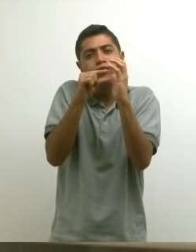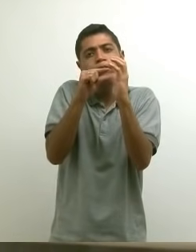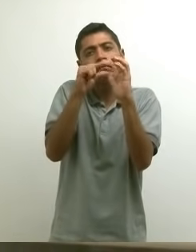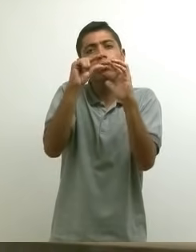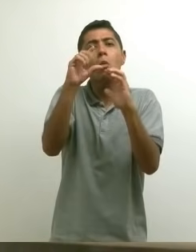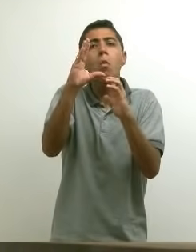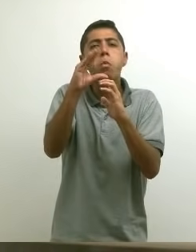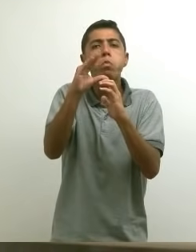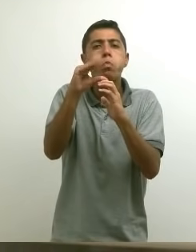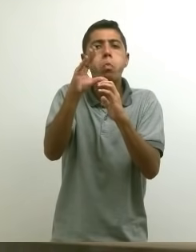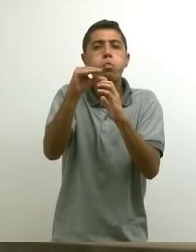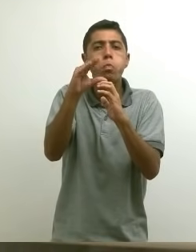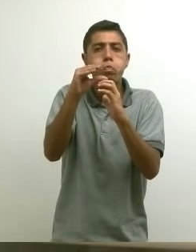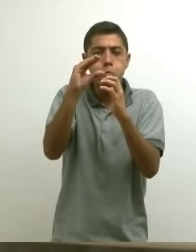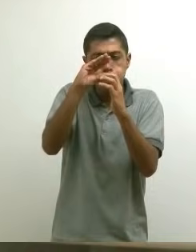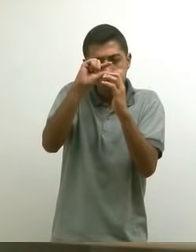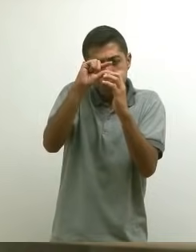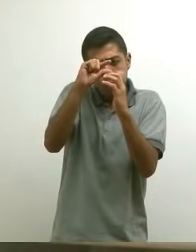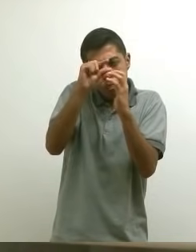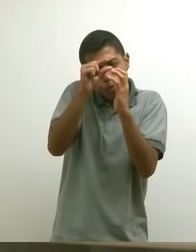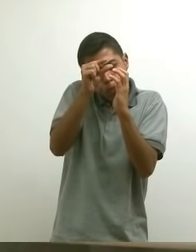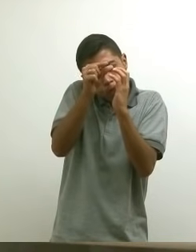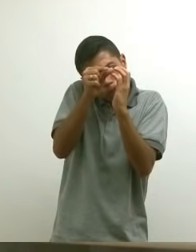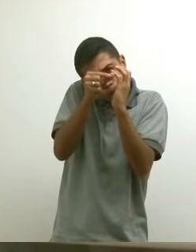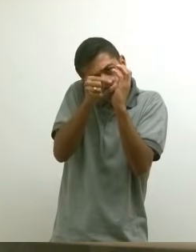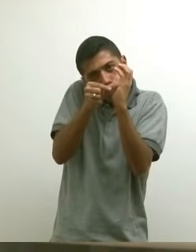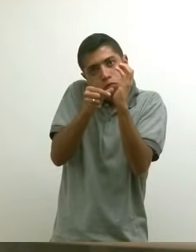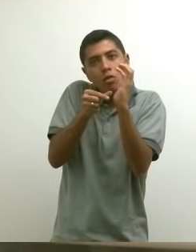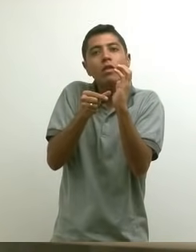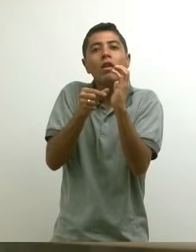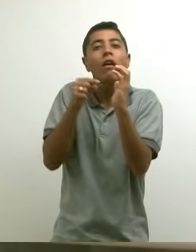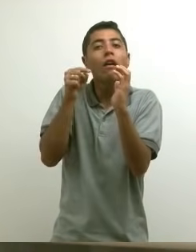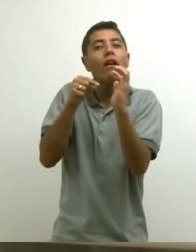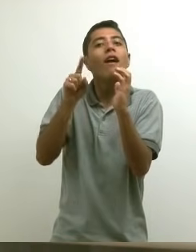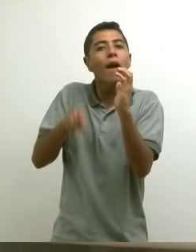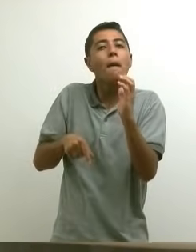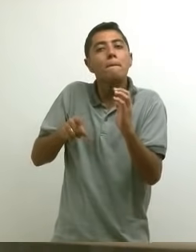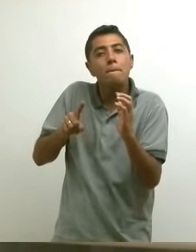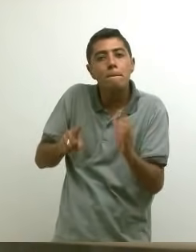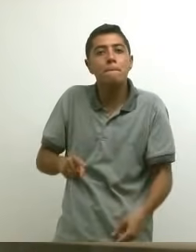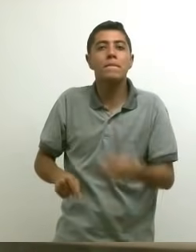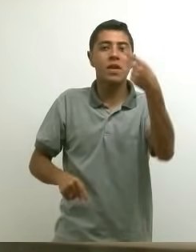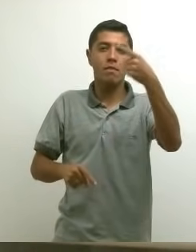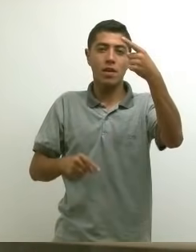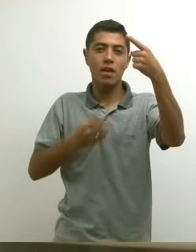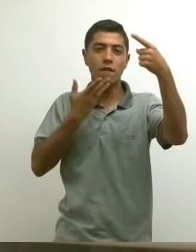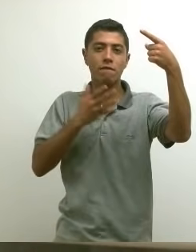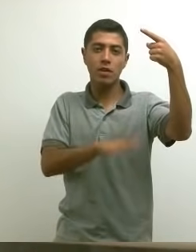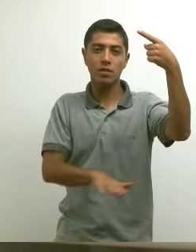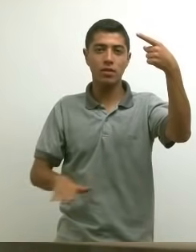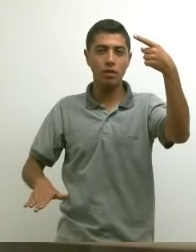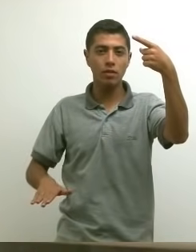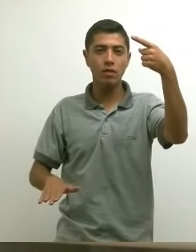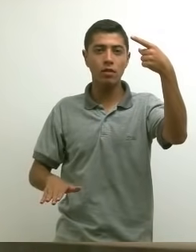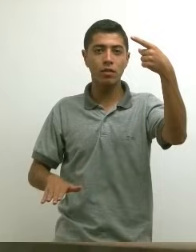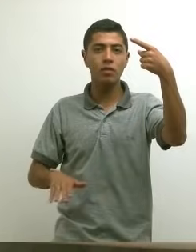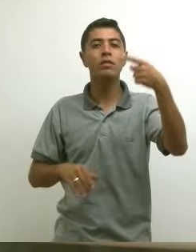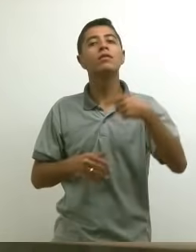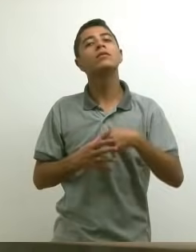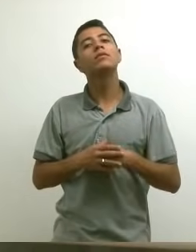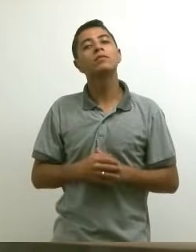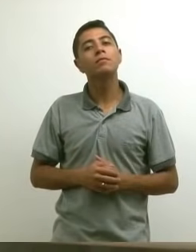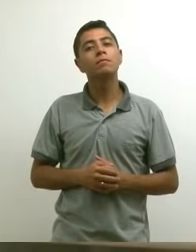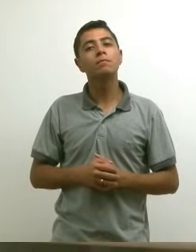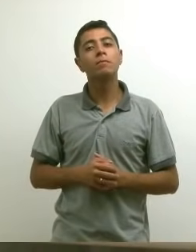nervoso esse processo vai caracterizar a primeira infância uma infância não minimizada